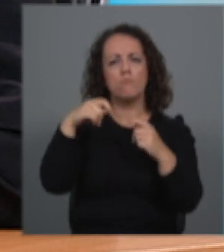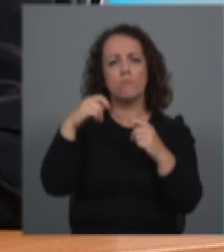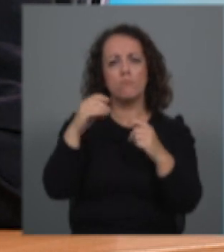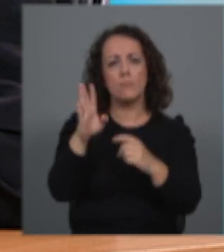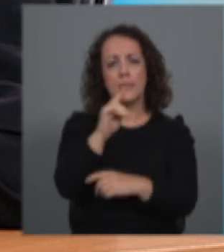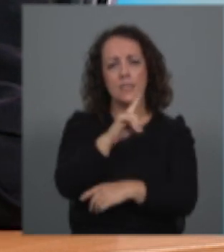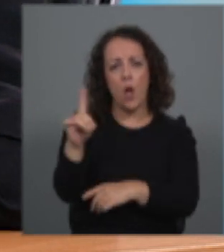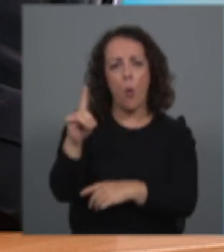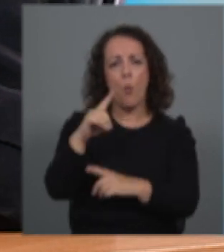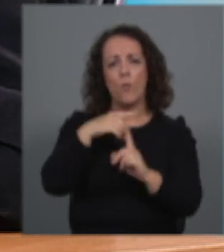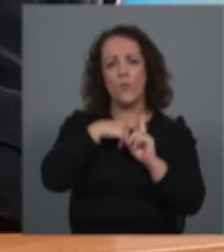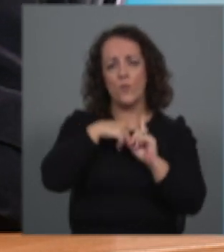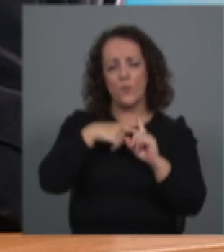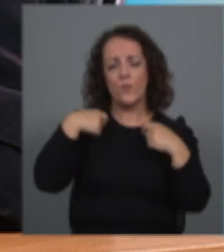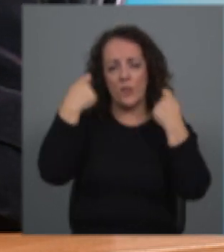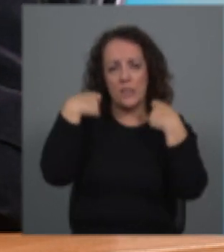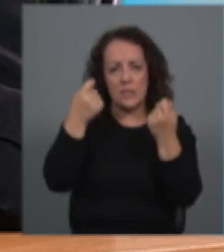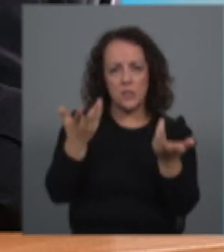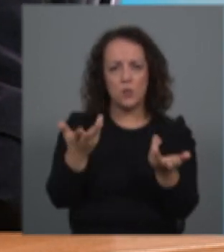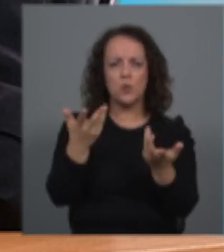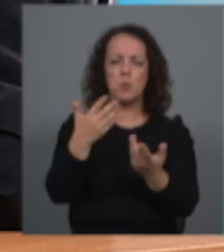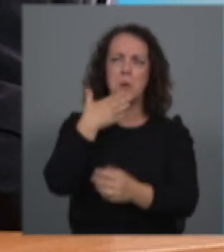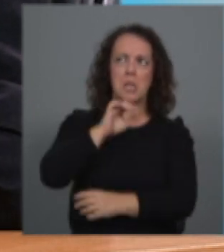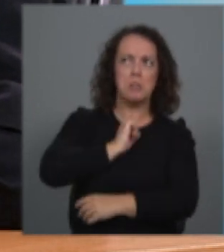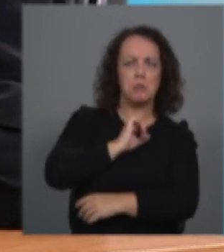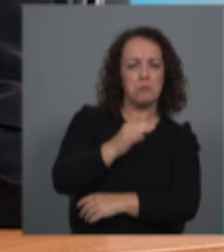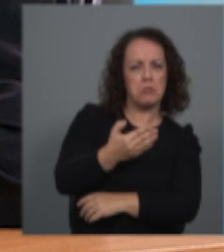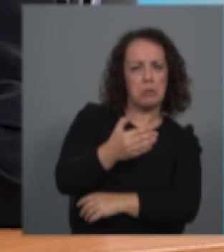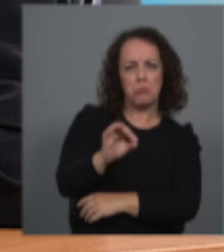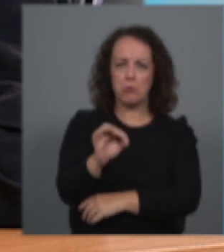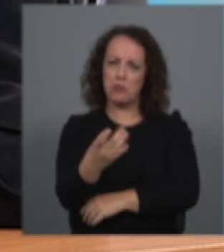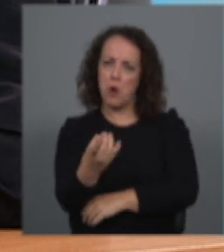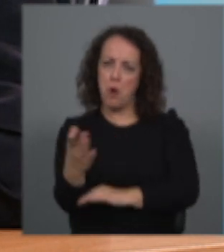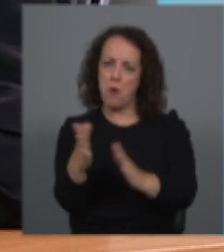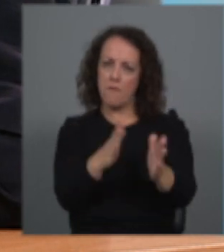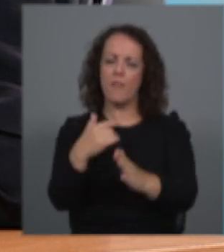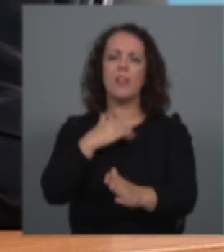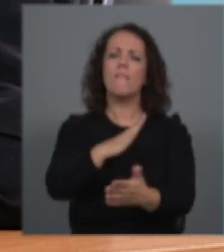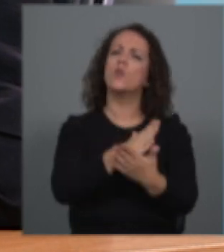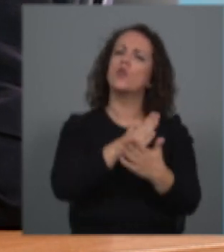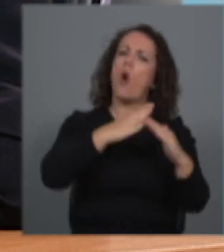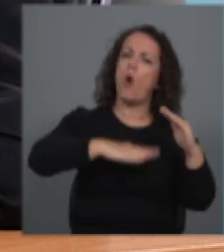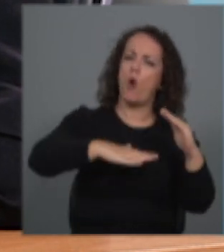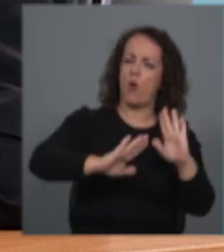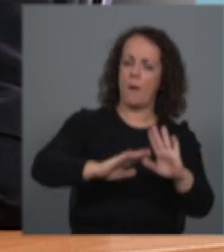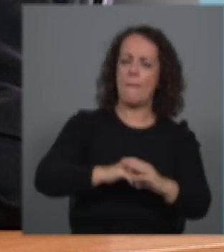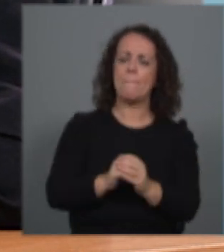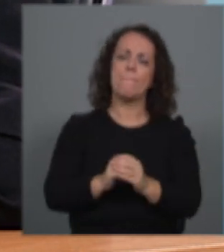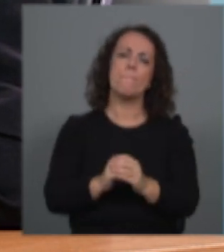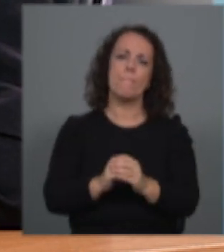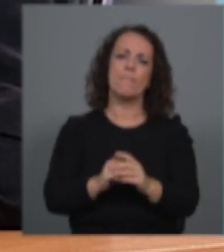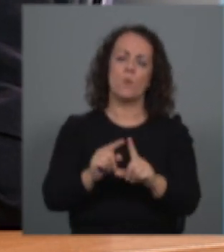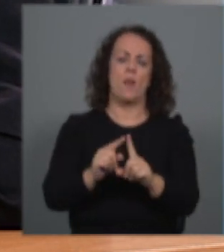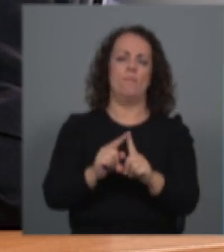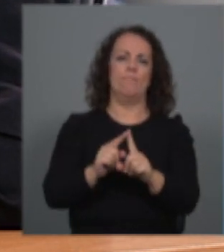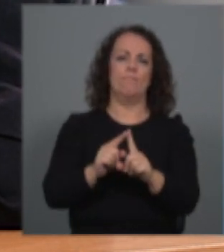por volta dos meus 17, 18, 19 anos, quando estava no liceu, foi um pouco um desafio